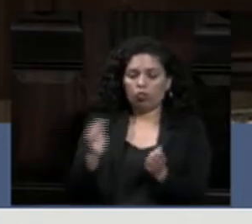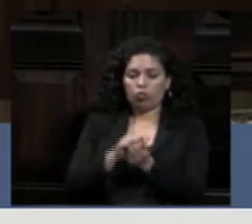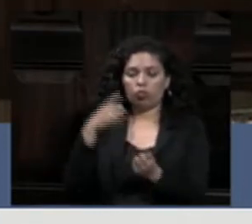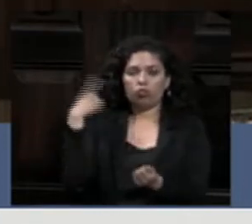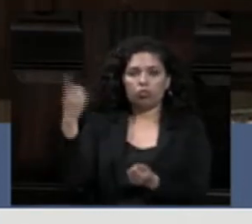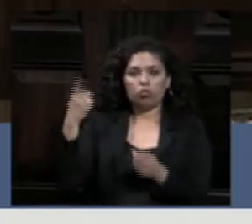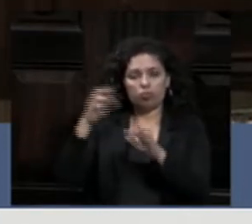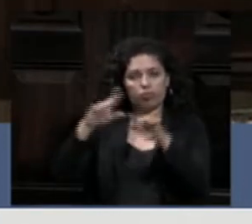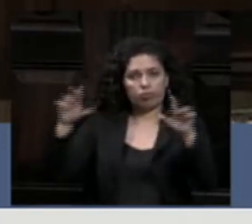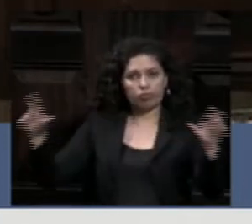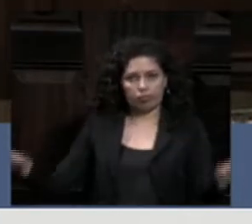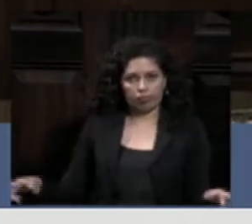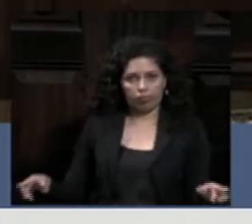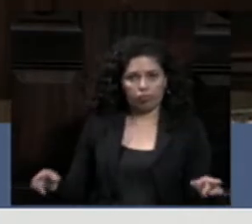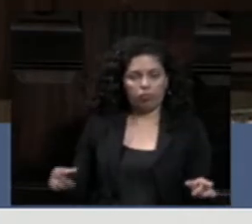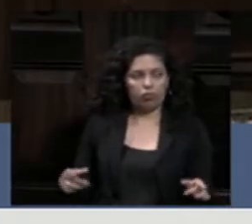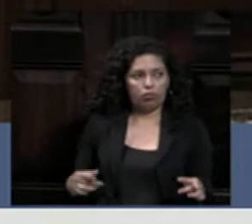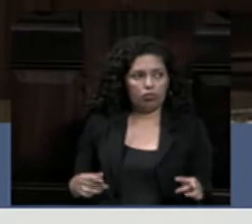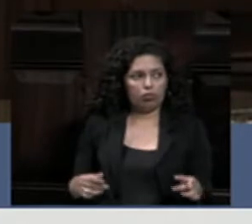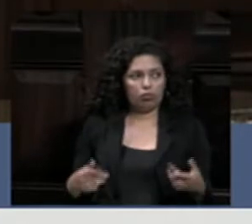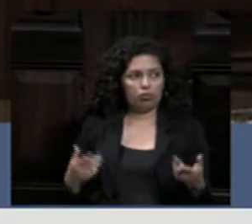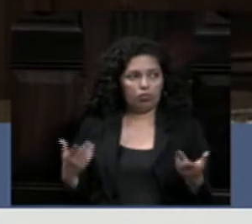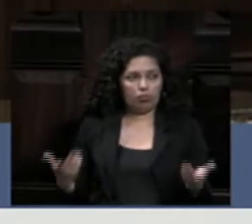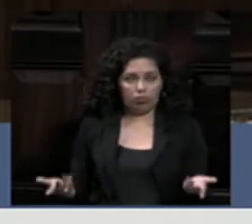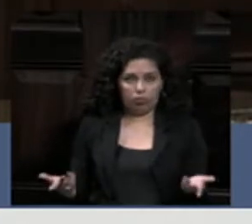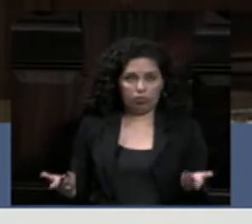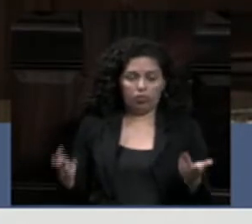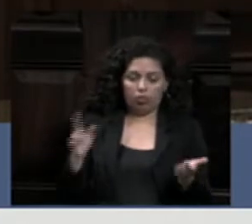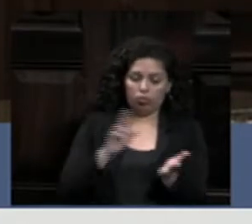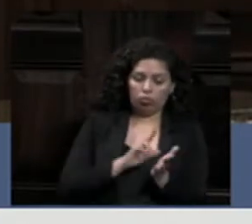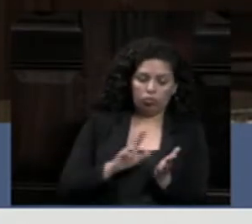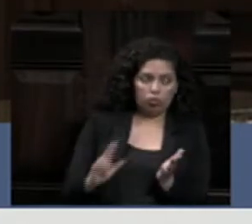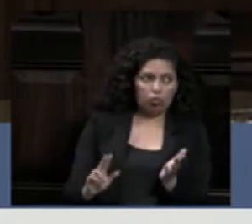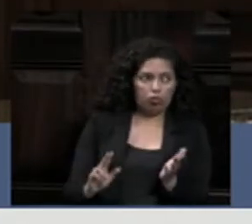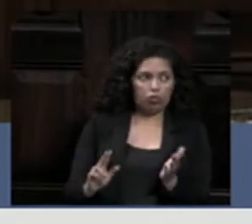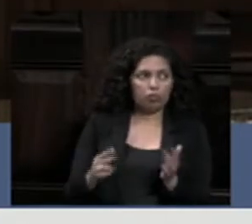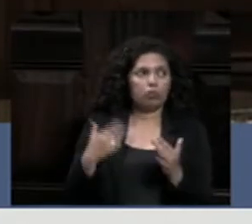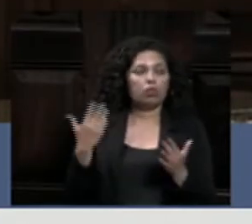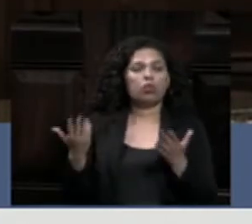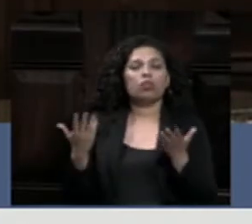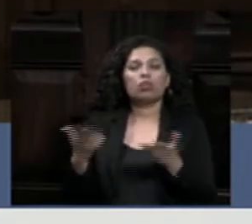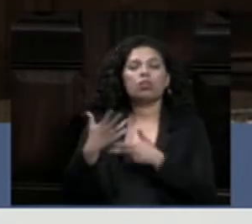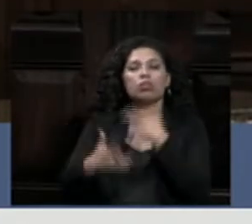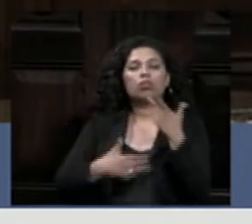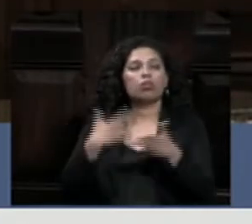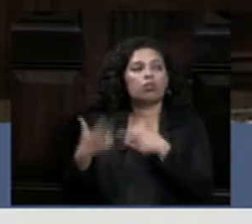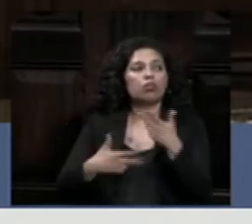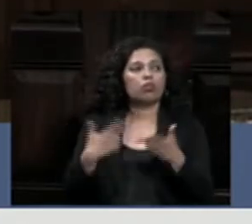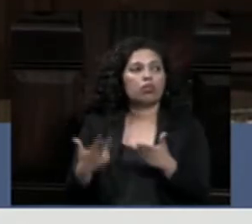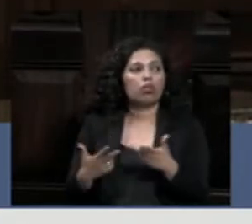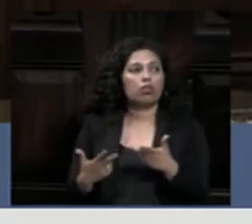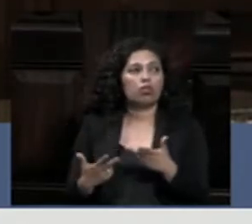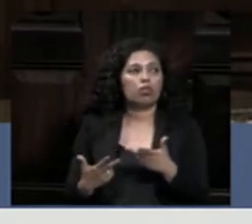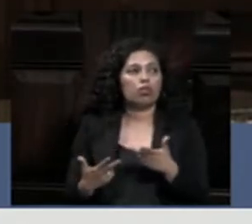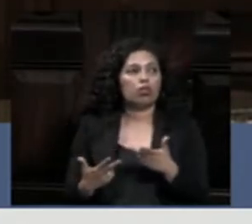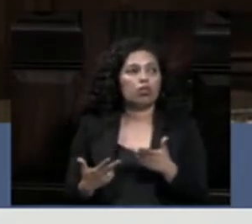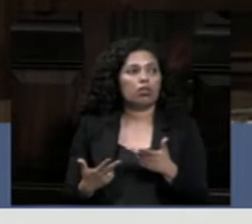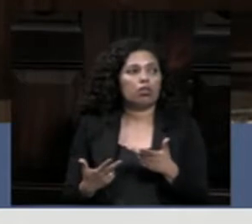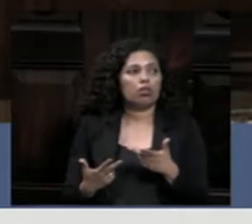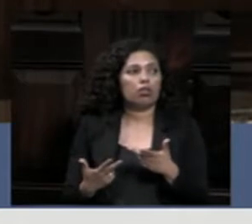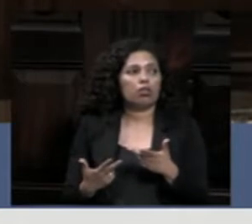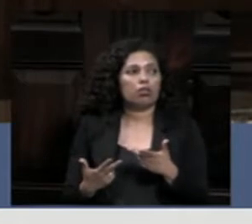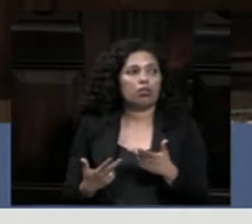mencionei. Então, em relação ao nome, eu quero esclarecer o seguinte: tem várias formas de homenagear uma